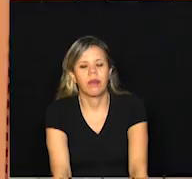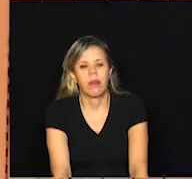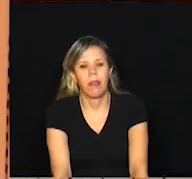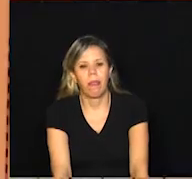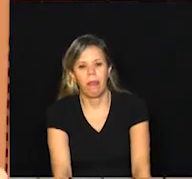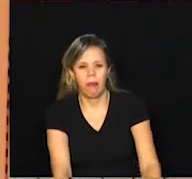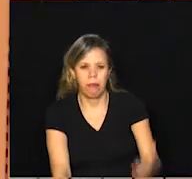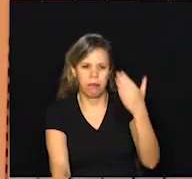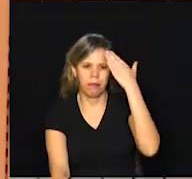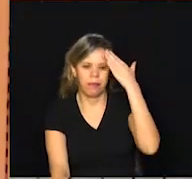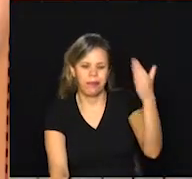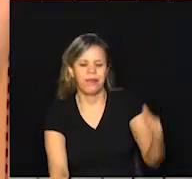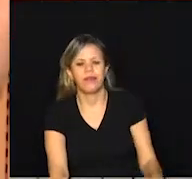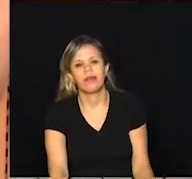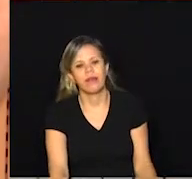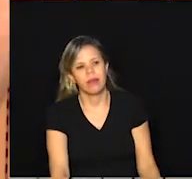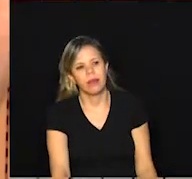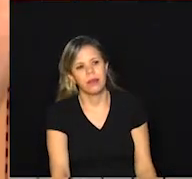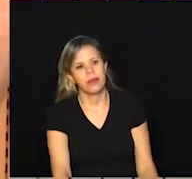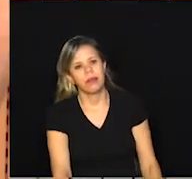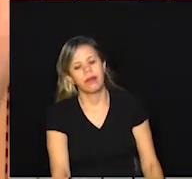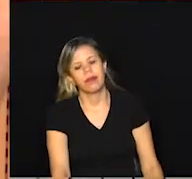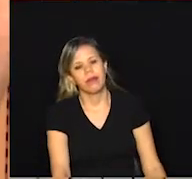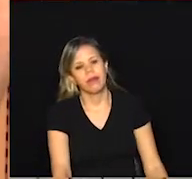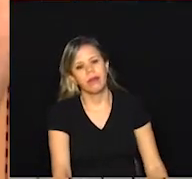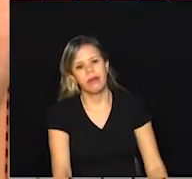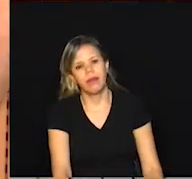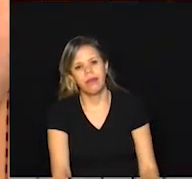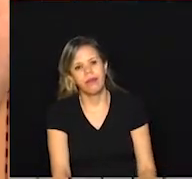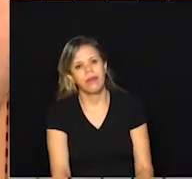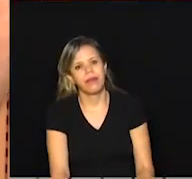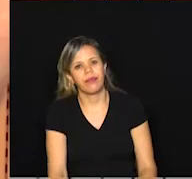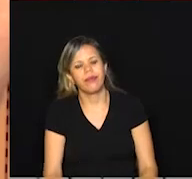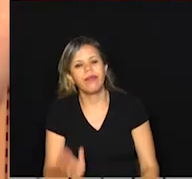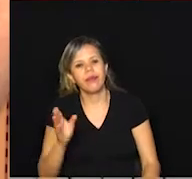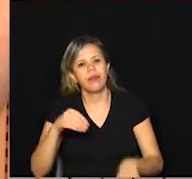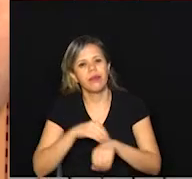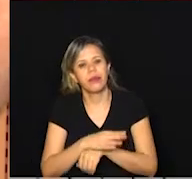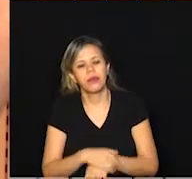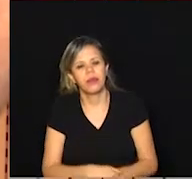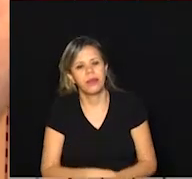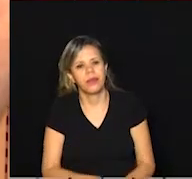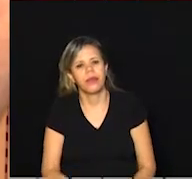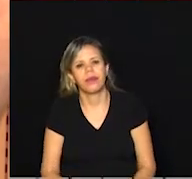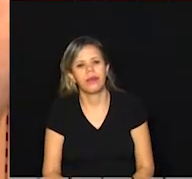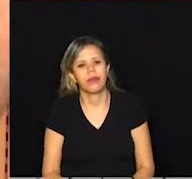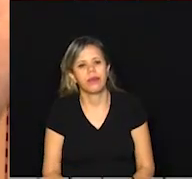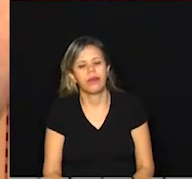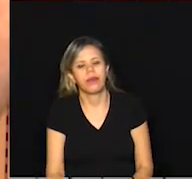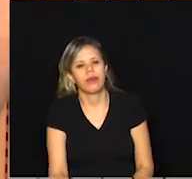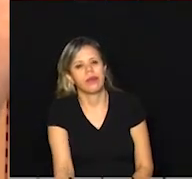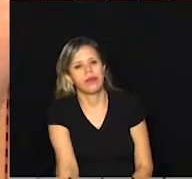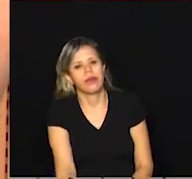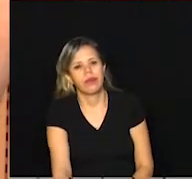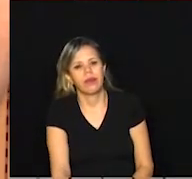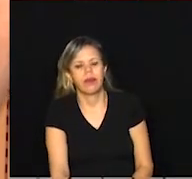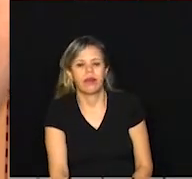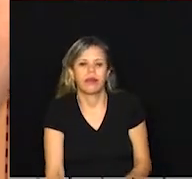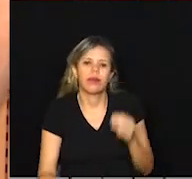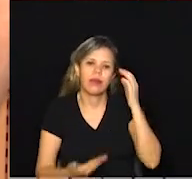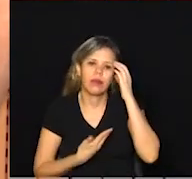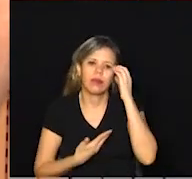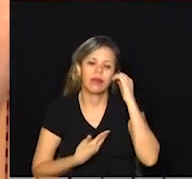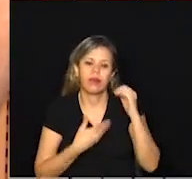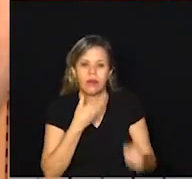e obrigado Lúcia e eu já passo aqui a palavra ao nosso